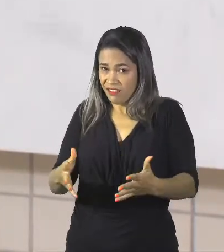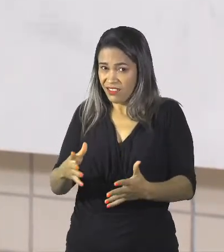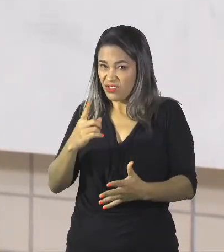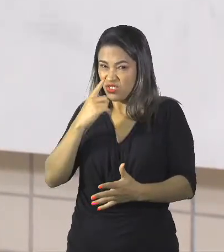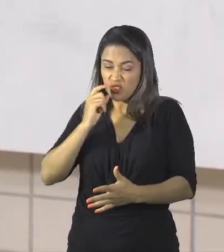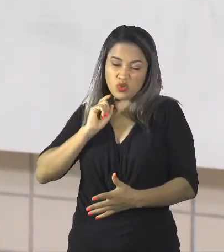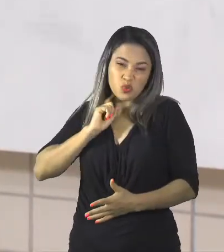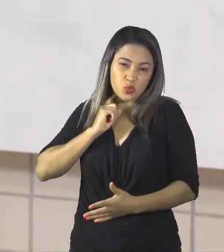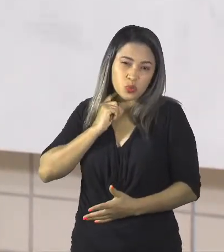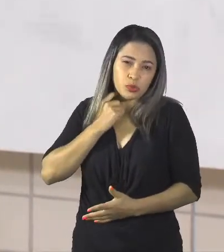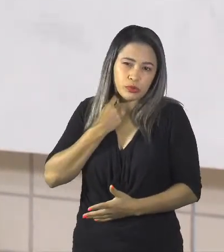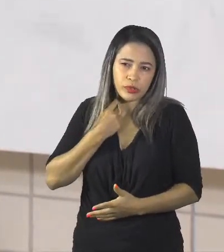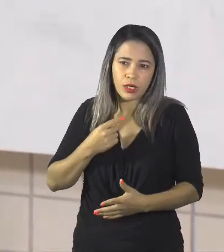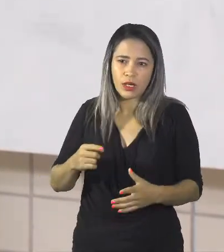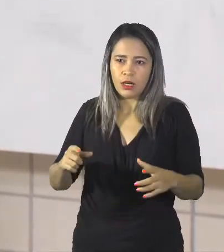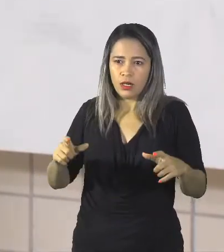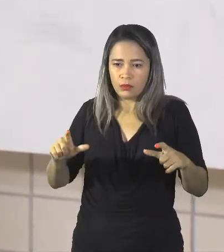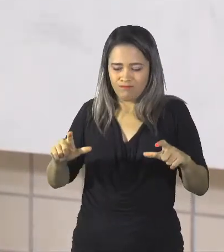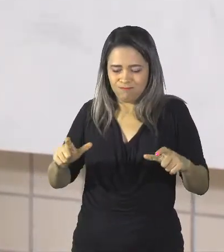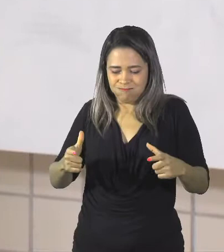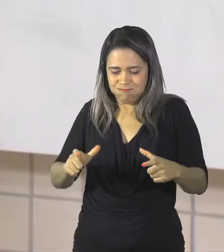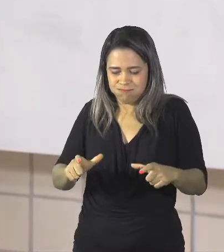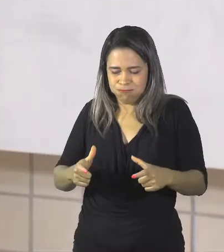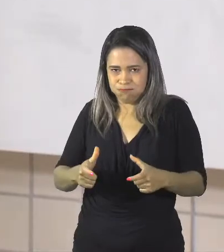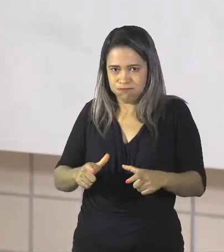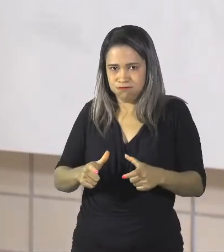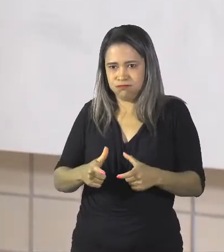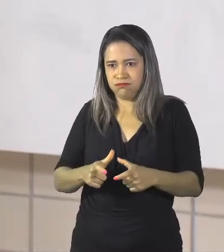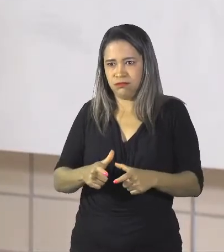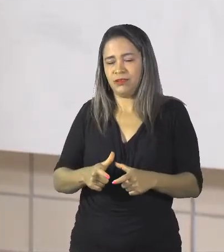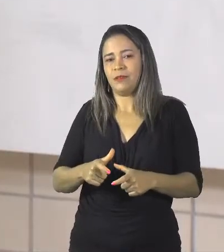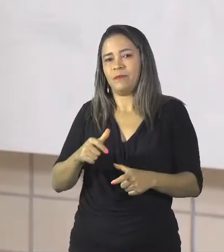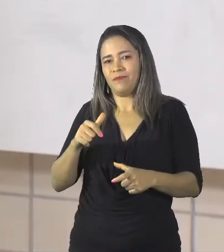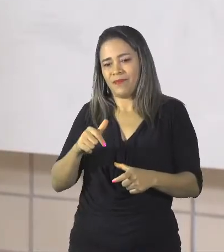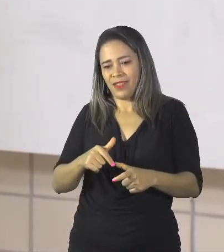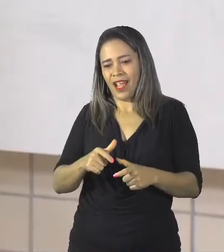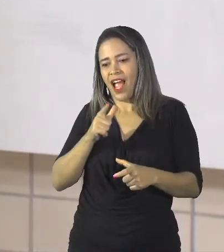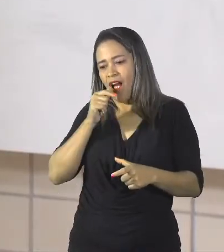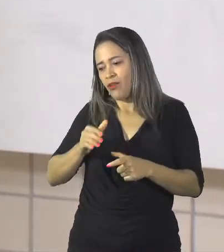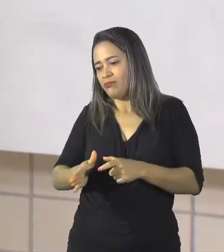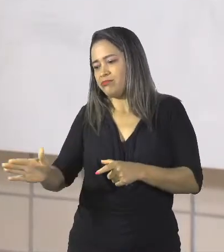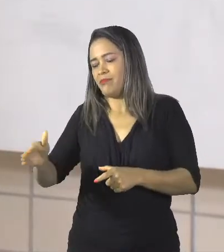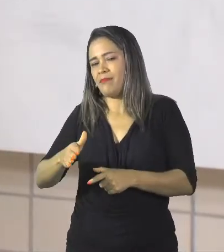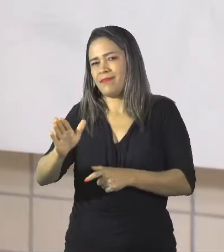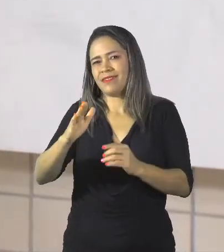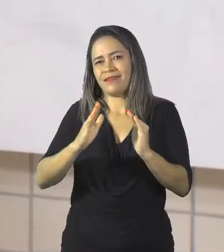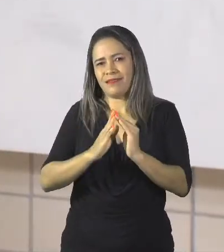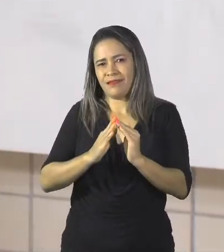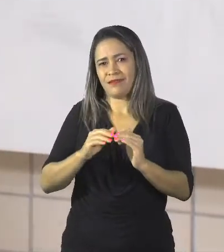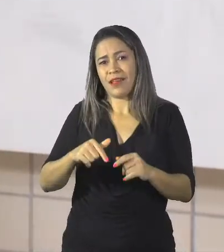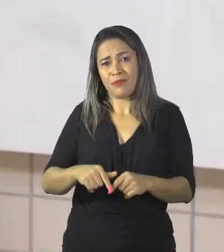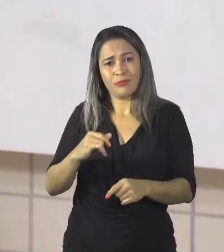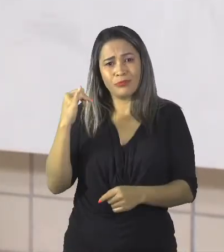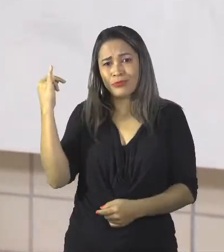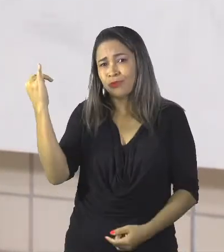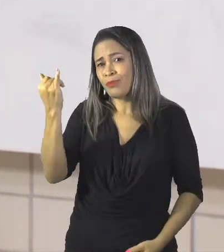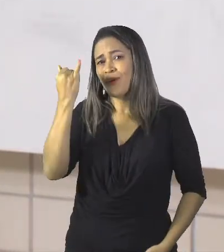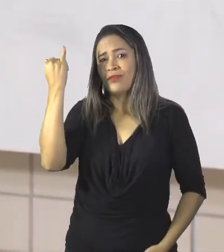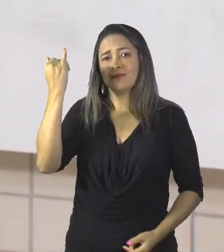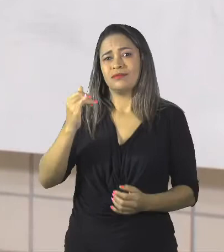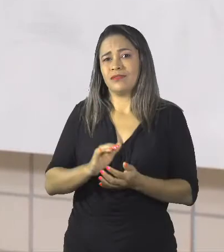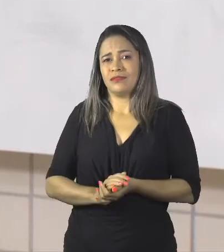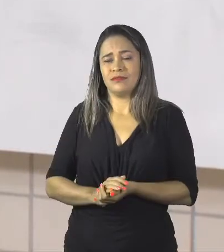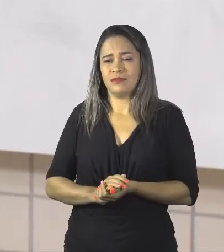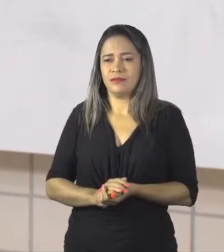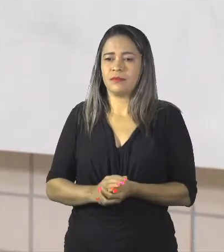é, reduz ali a vazão desse tão importante manancial, não é? E a gente percebe